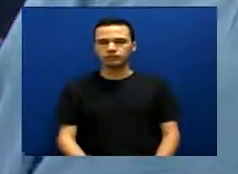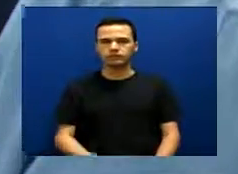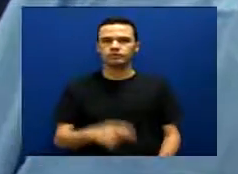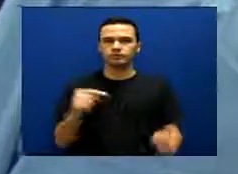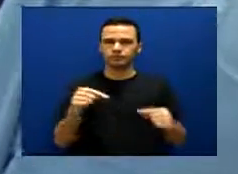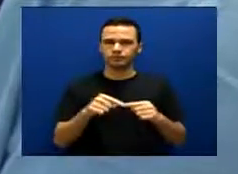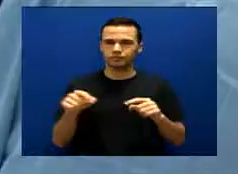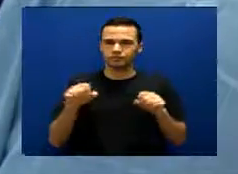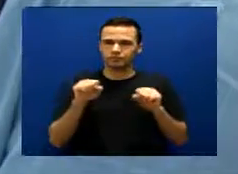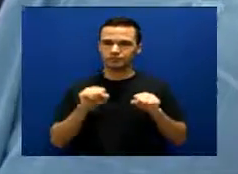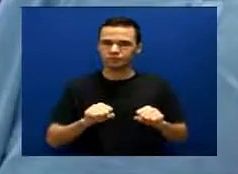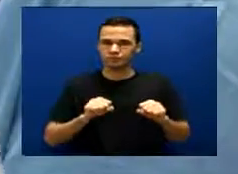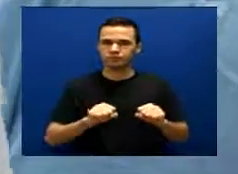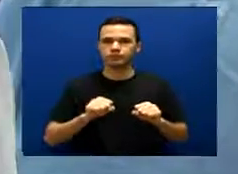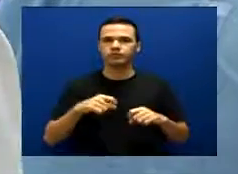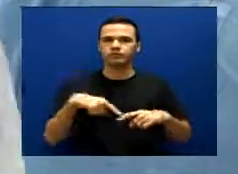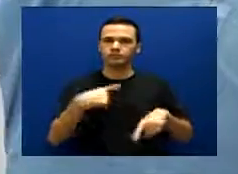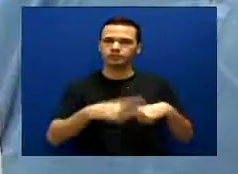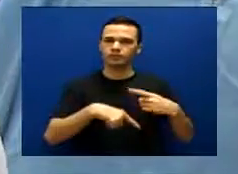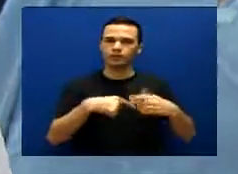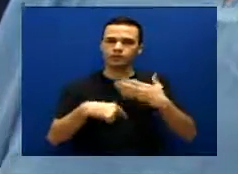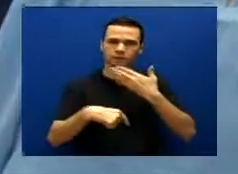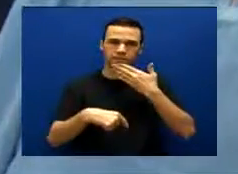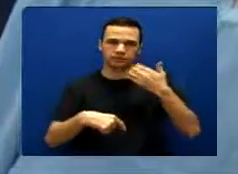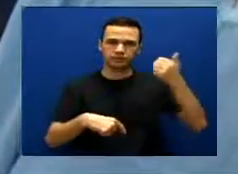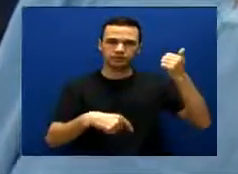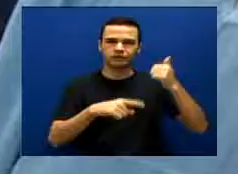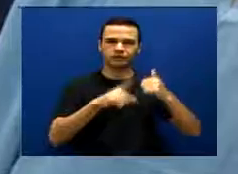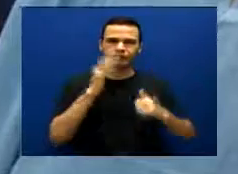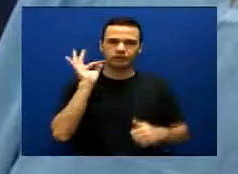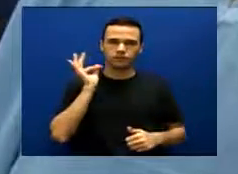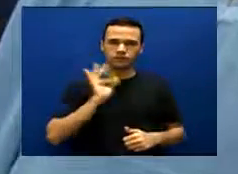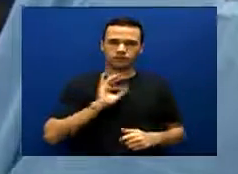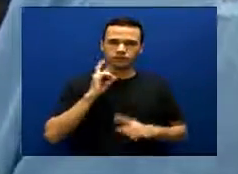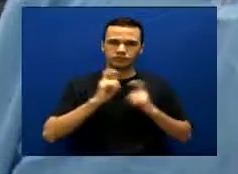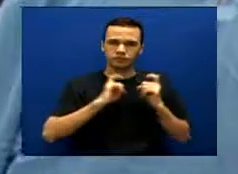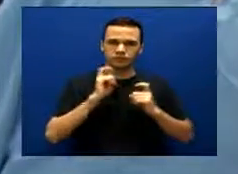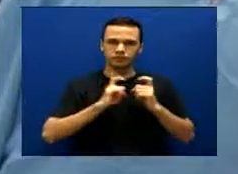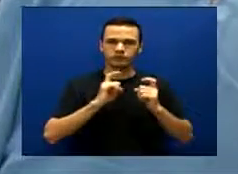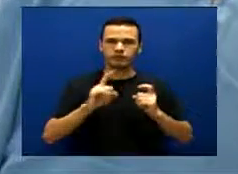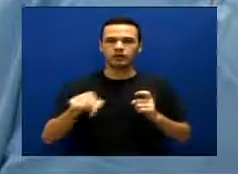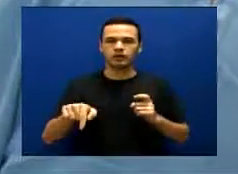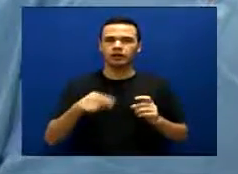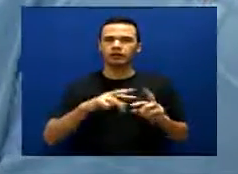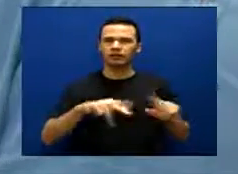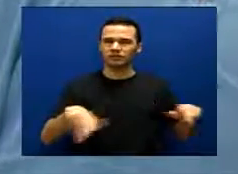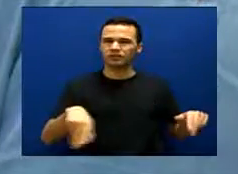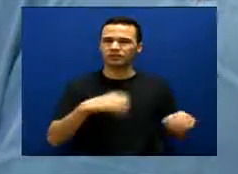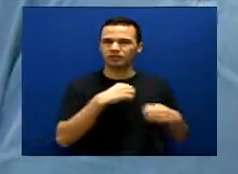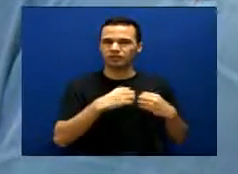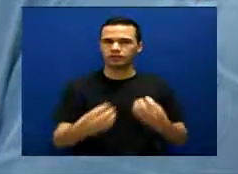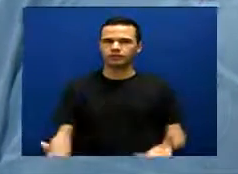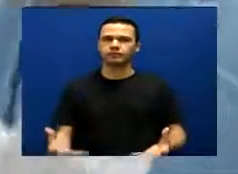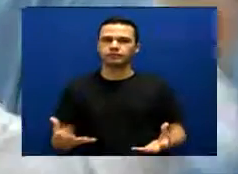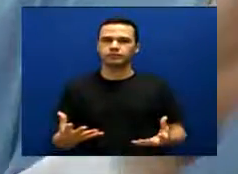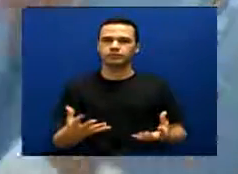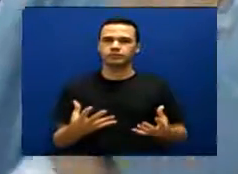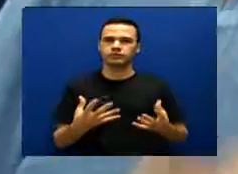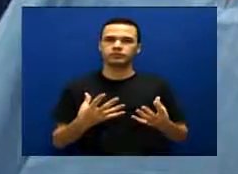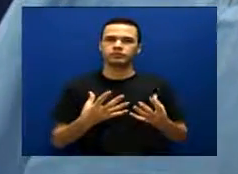sobre essa possibilidade hoje, inclusive melhoria, que é a preocupação da Fernanda aqui, da qualidade do material e a entrega.